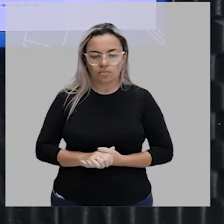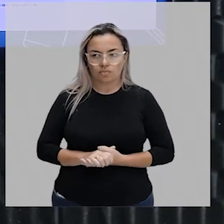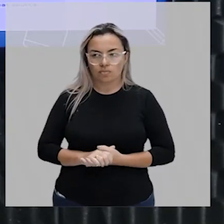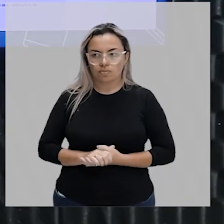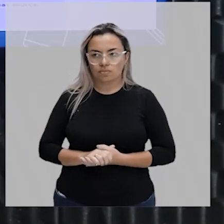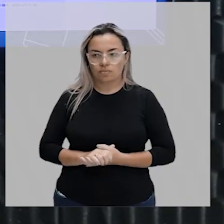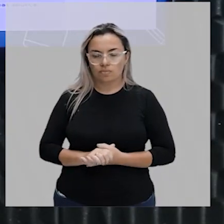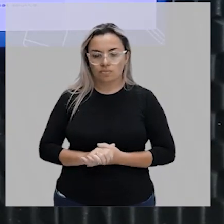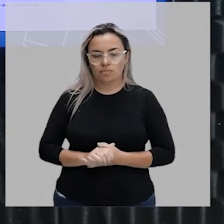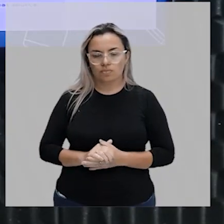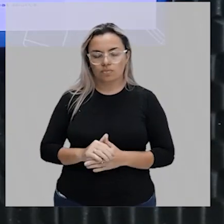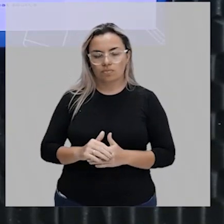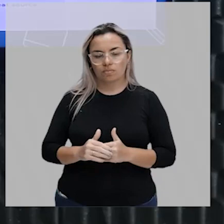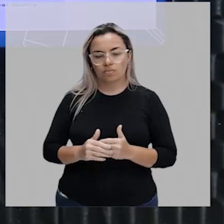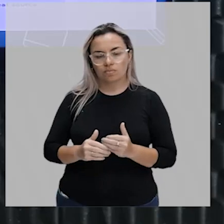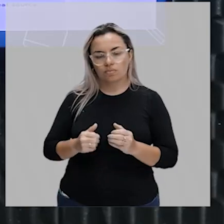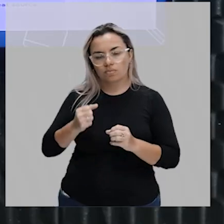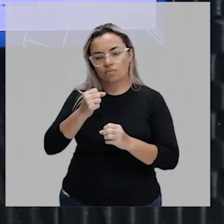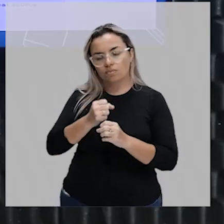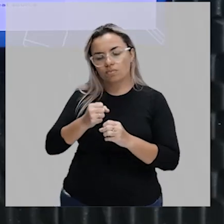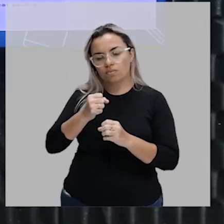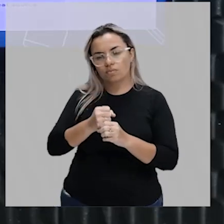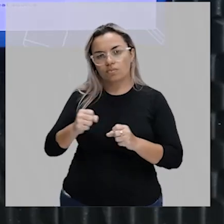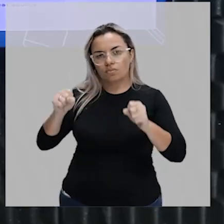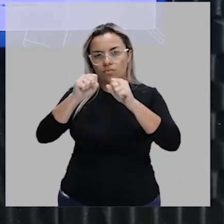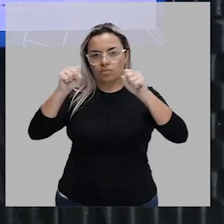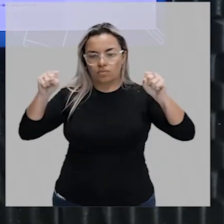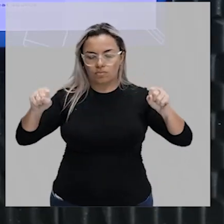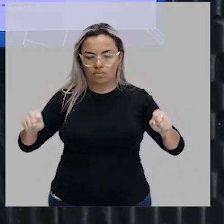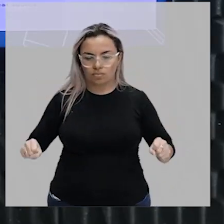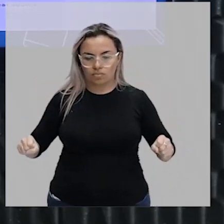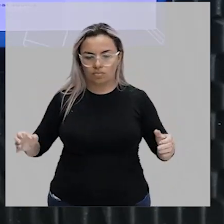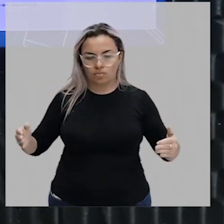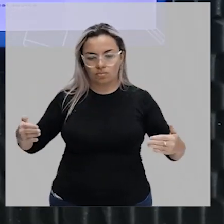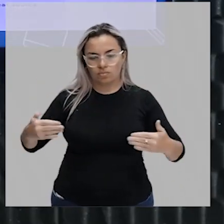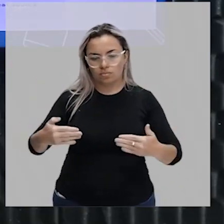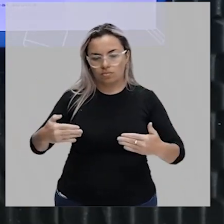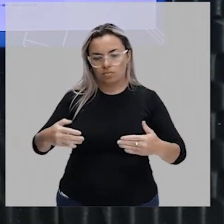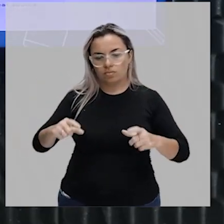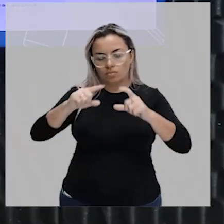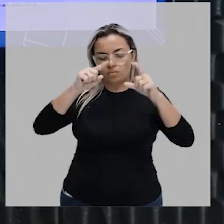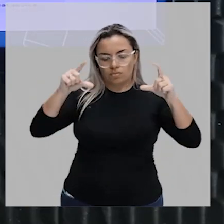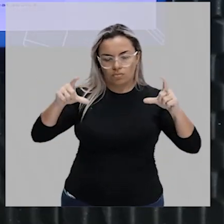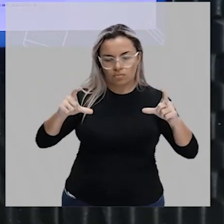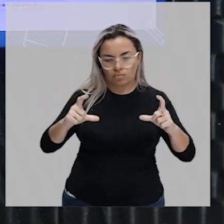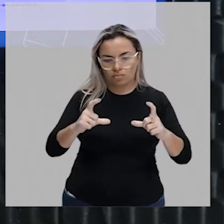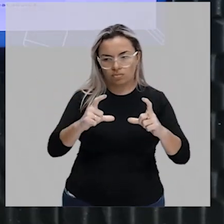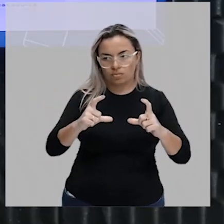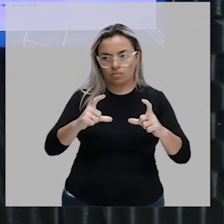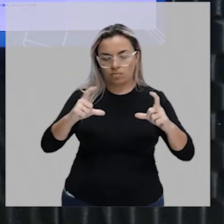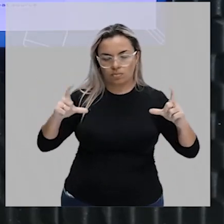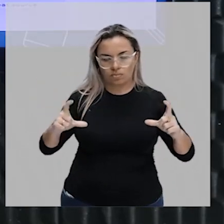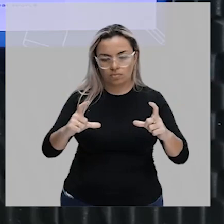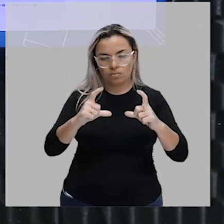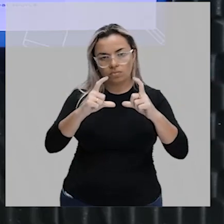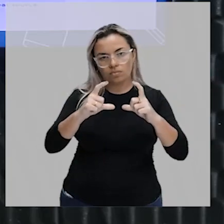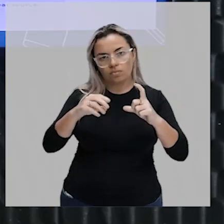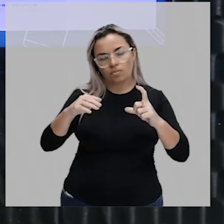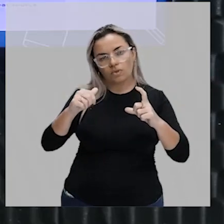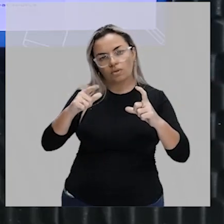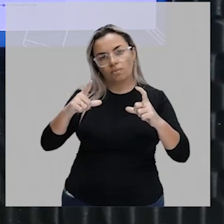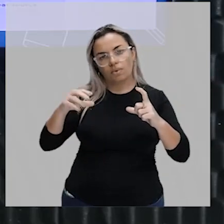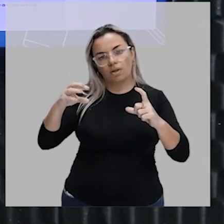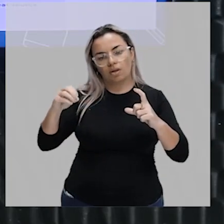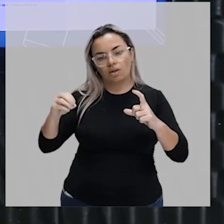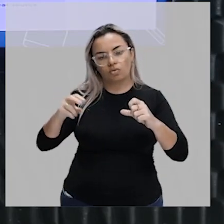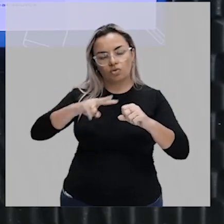Ele construiu um sistema fechado. Um sistema formado por balões de vidro, tá? E tubos de